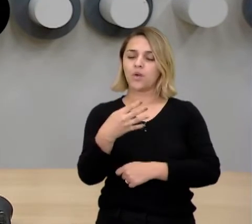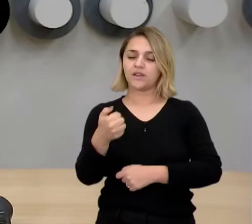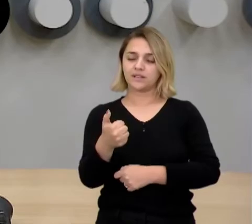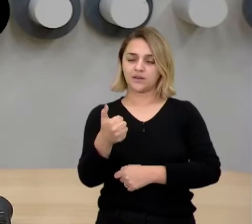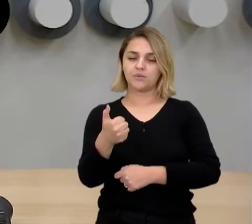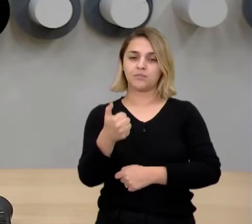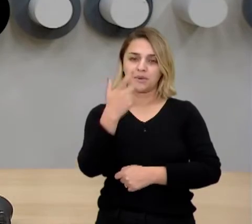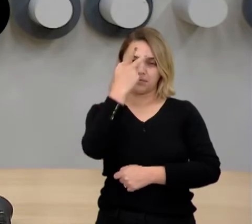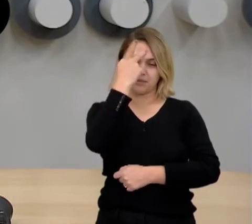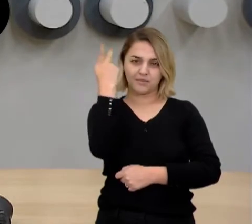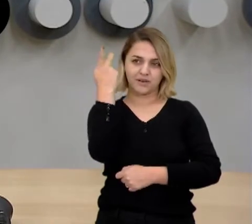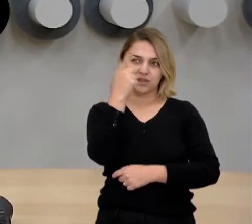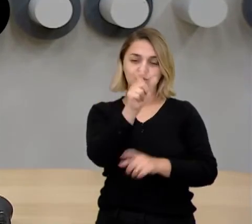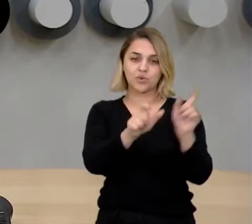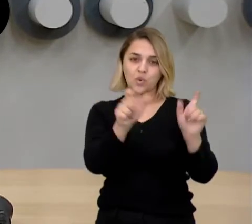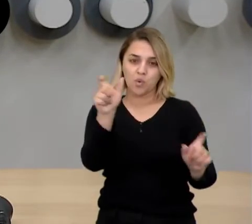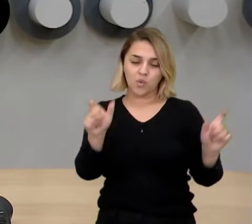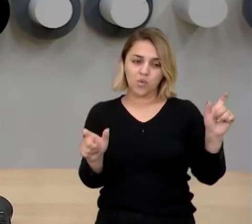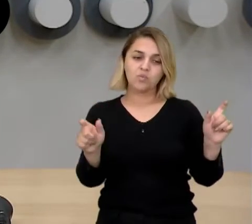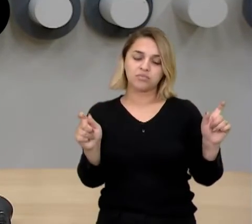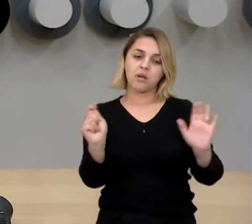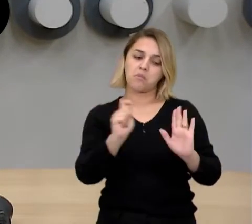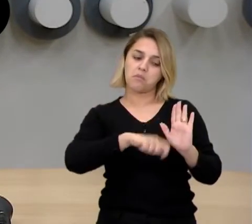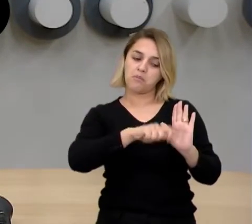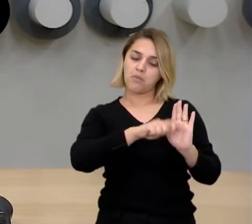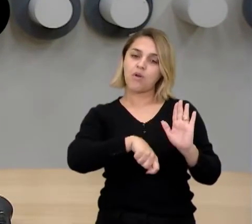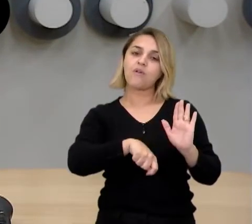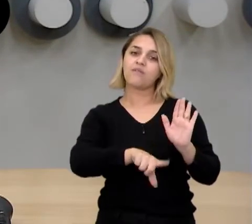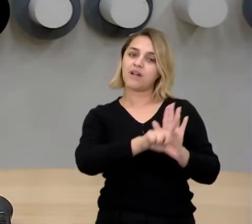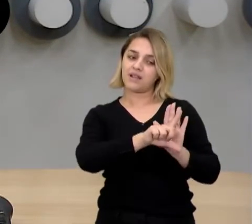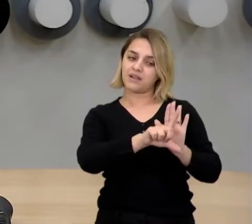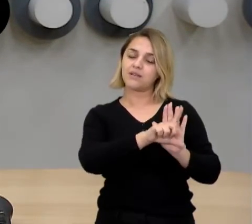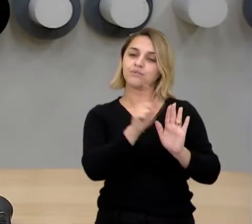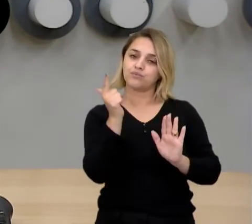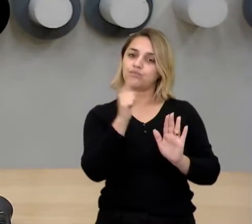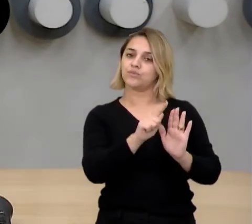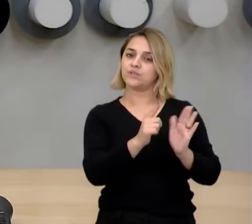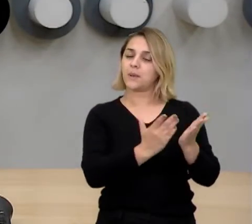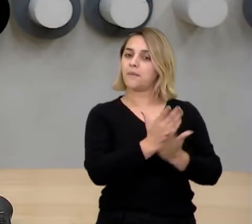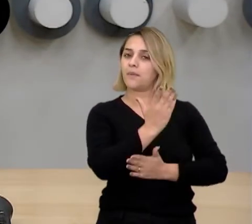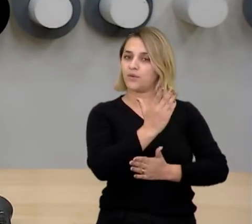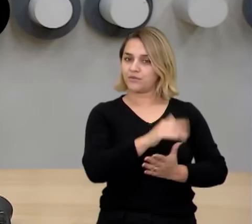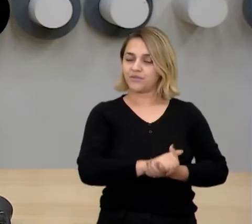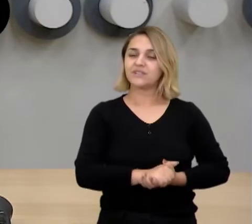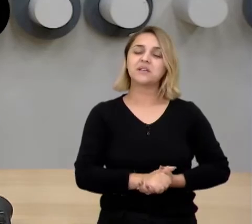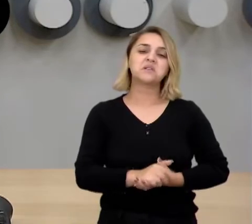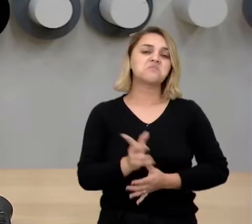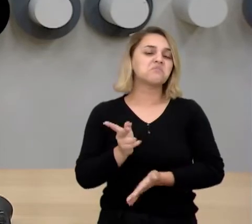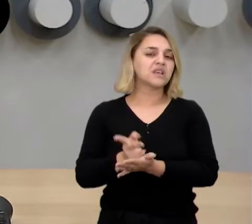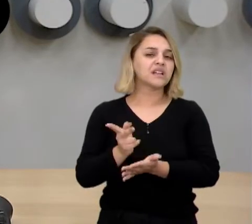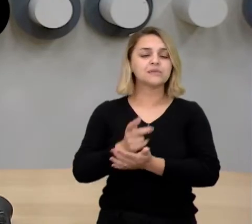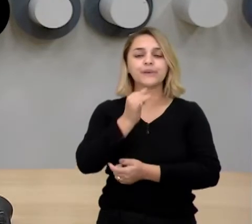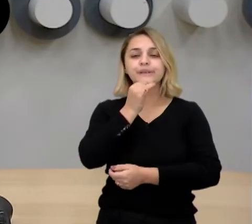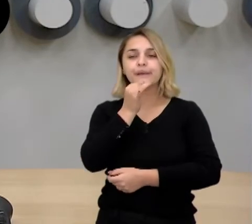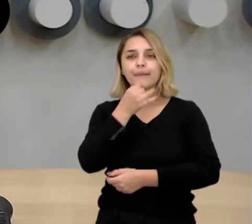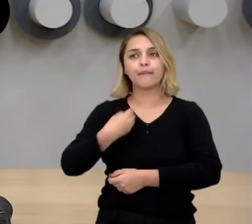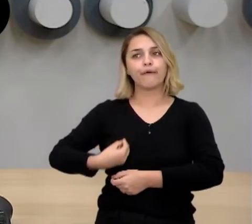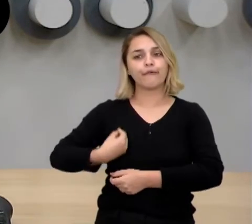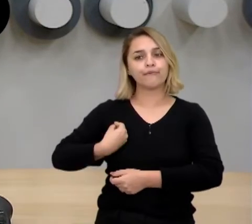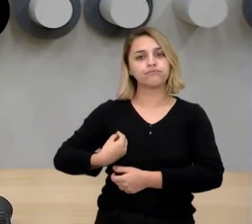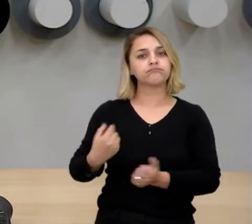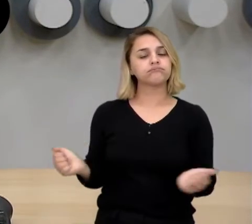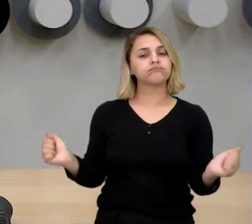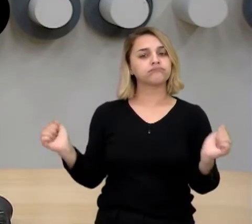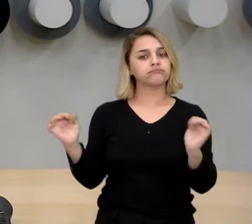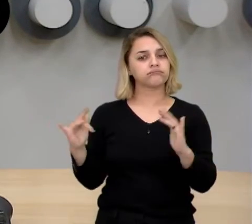pessoas sendo a favor daquela lei para que ela seja aprovada. Mesmo que naquele dia só tenham comparecido 60 senadores,